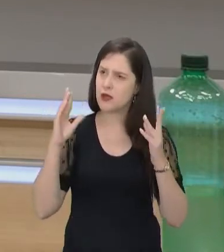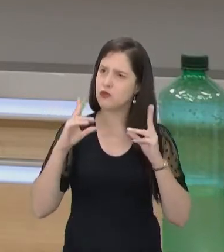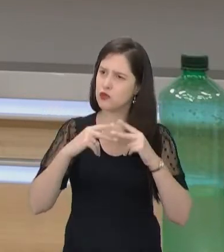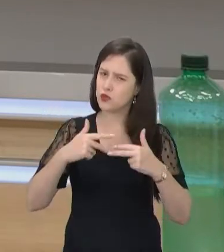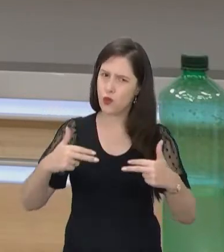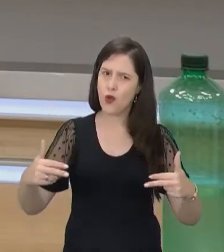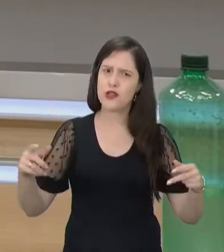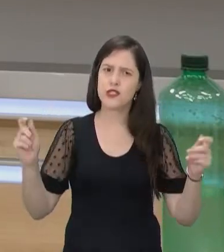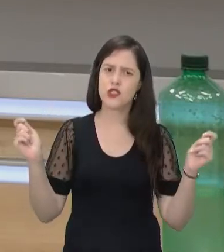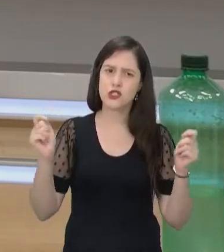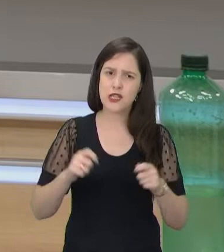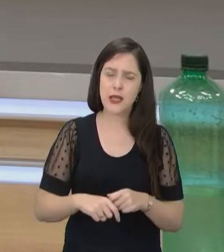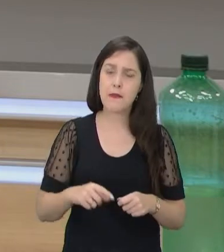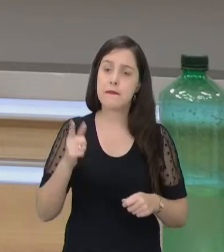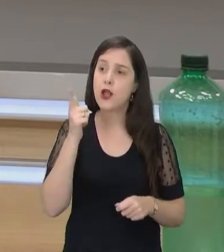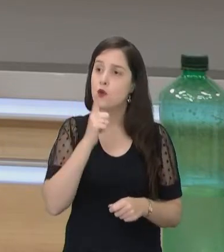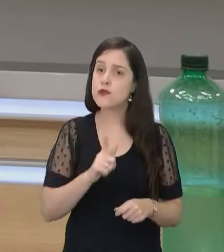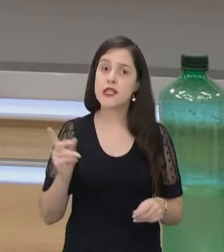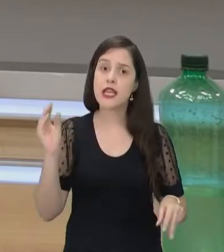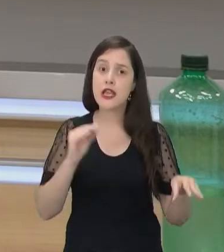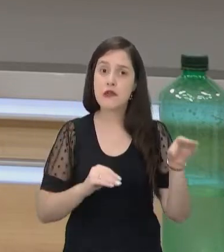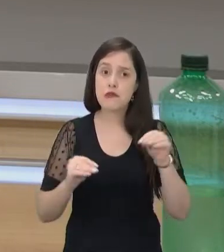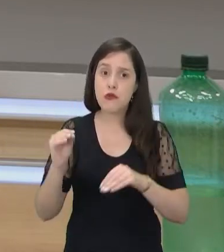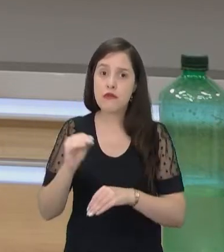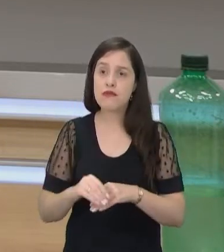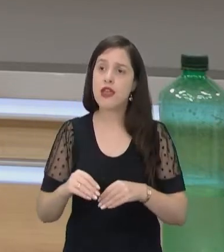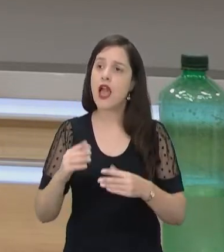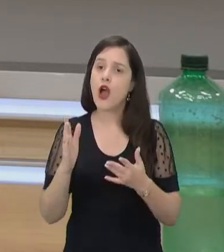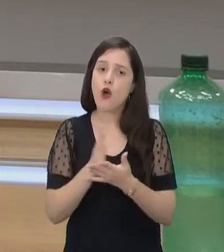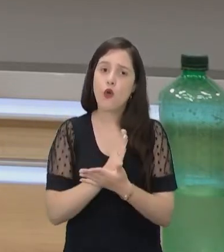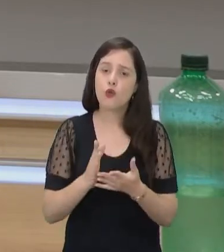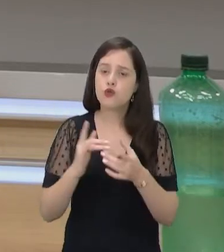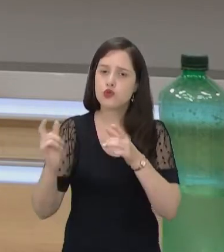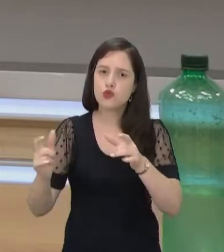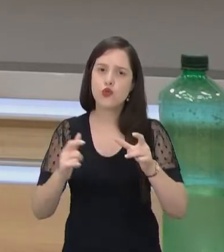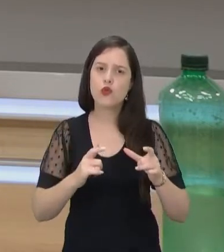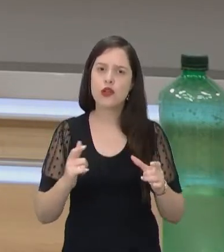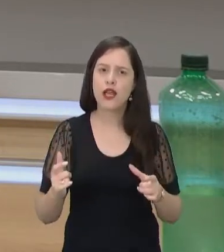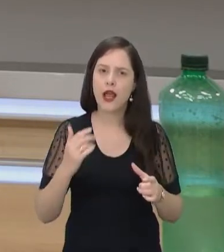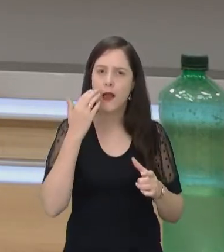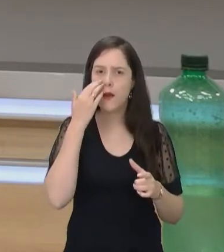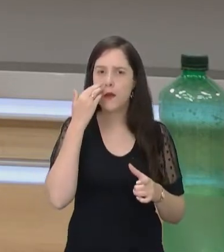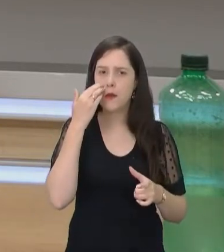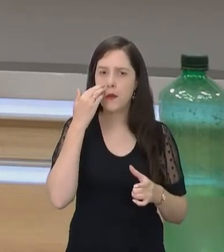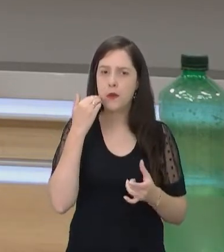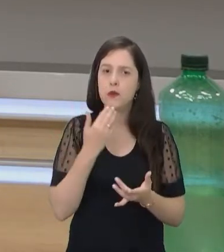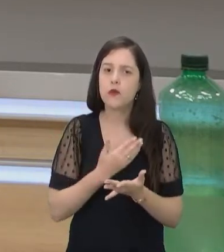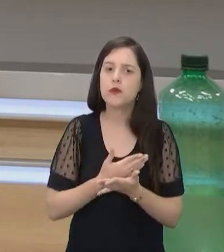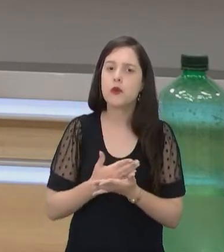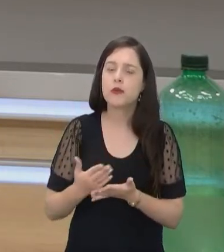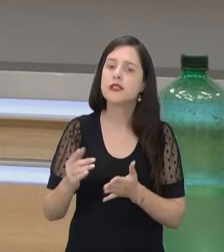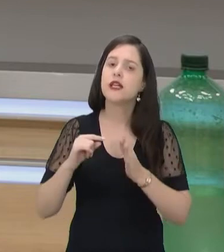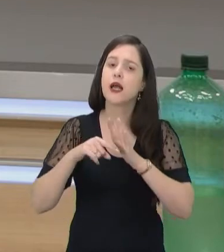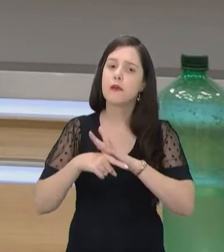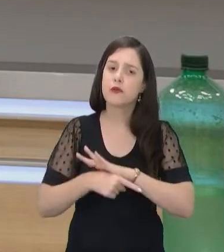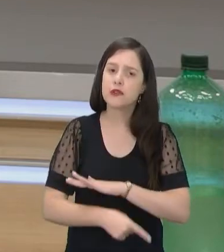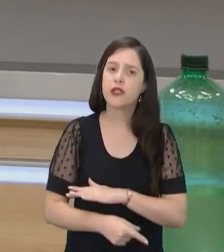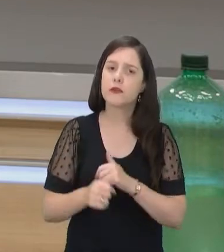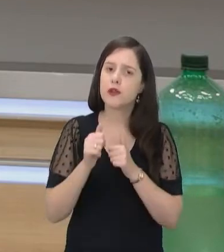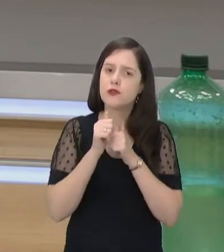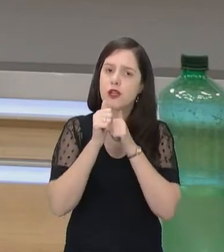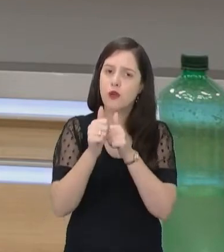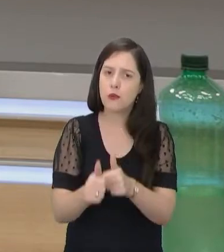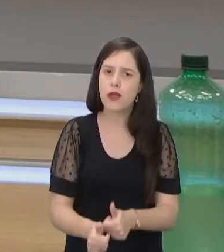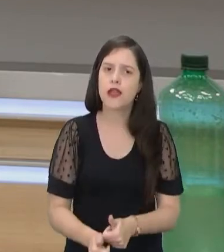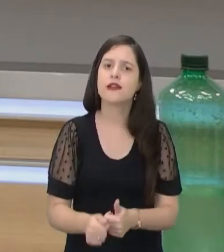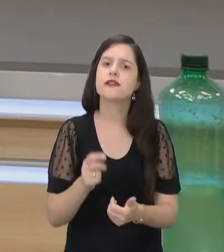focar um pouquinho ali, desenvolver alguma dessas áreas que a gente ou citou, ou começou a conversar, mas não deu aquele aprofundamento ainda. Então é muito bom a